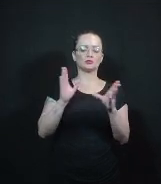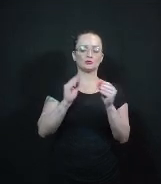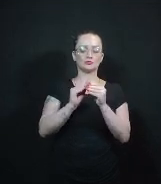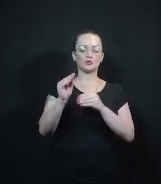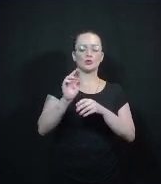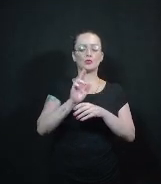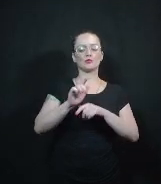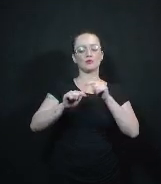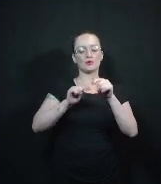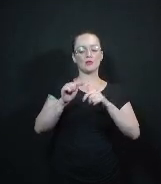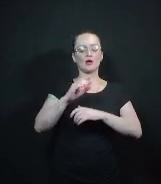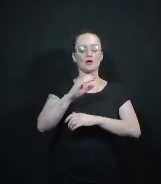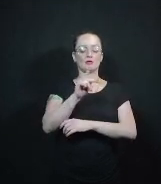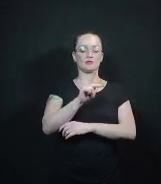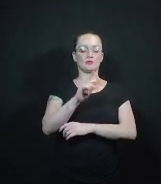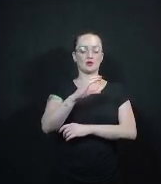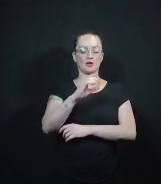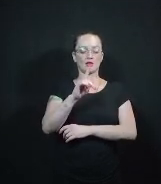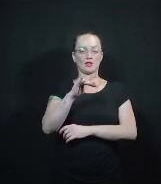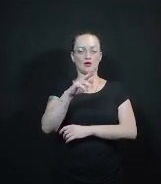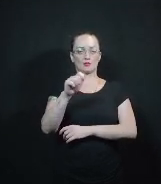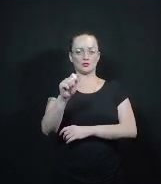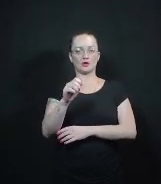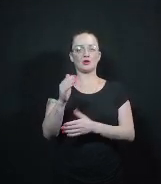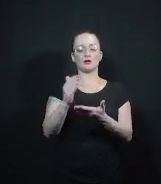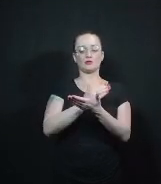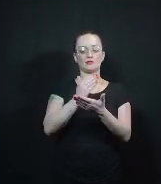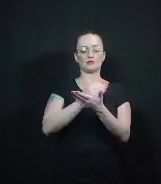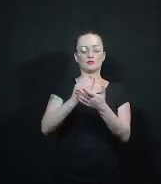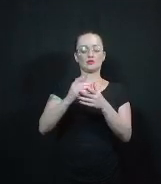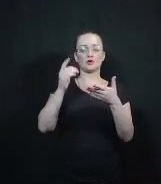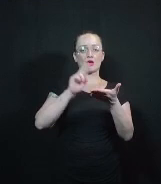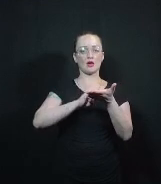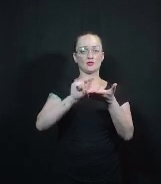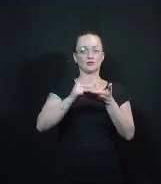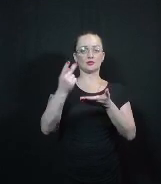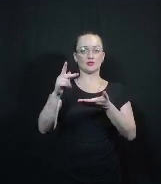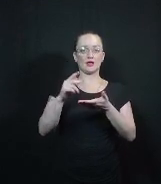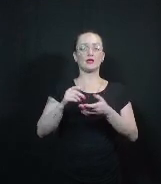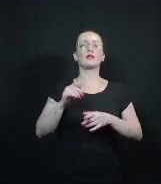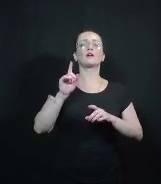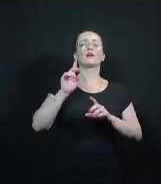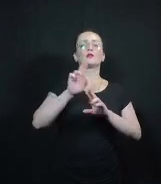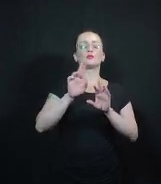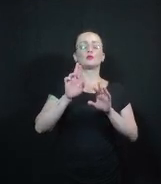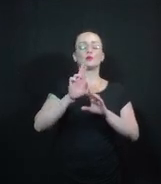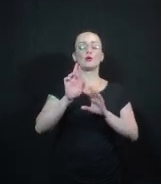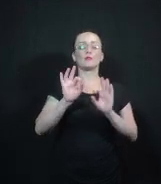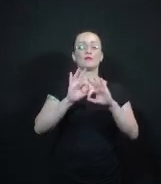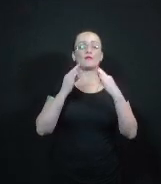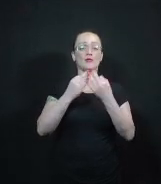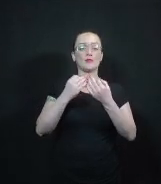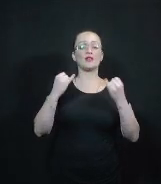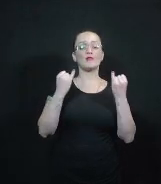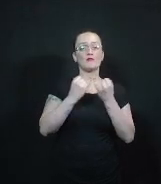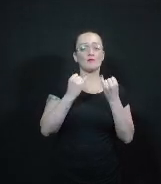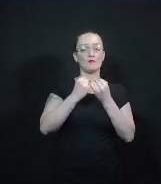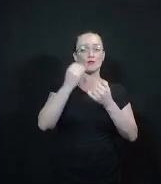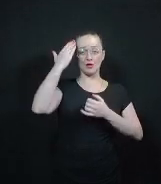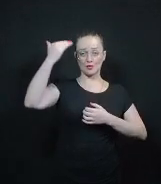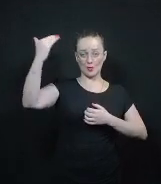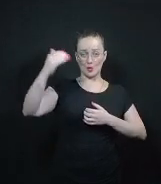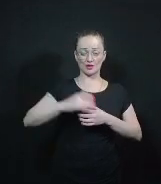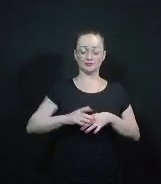Cláudia Fonseca, num livro de artigos dela chamado Família, Fofoca e Honra. E uma frase